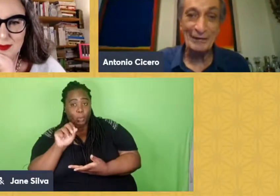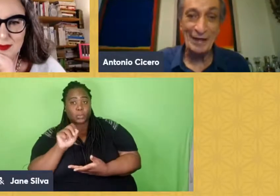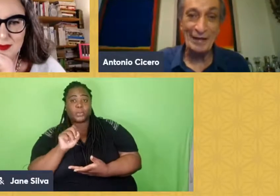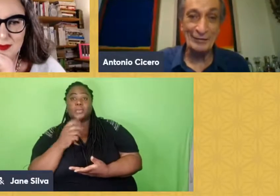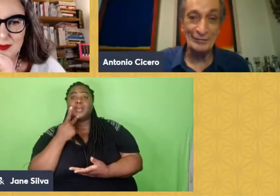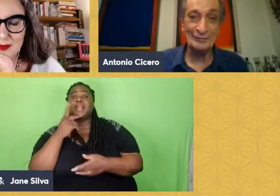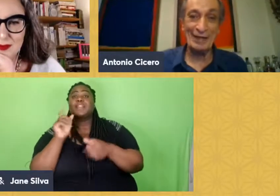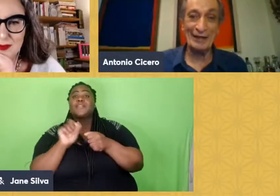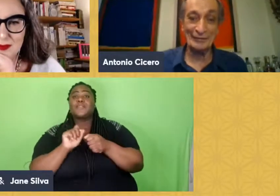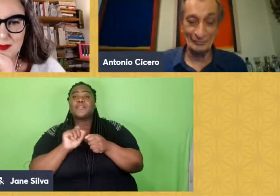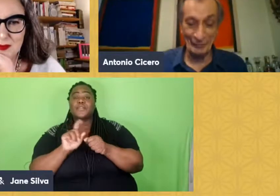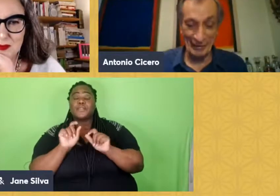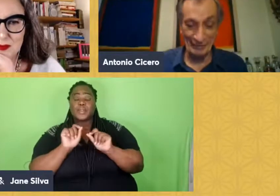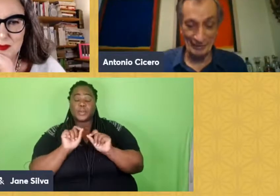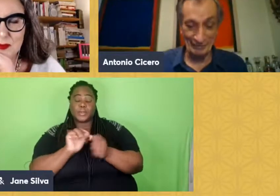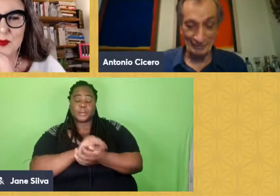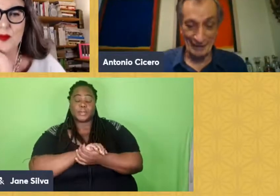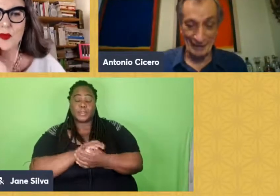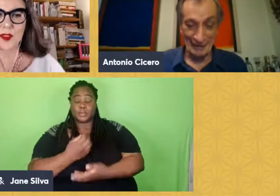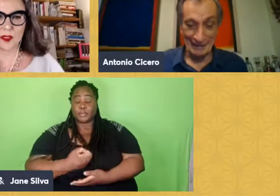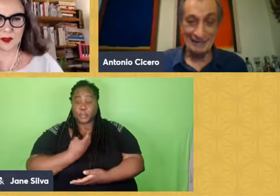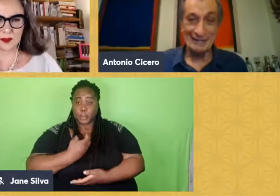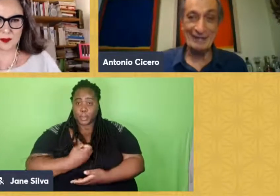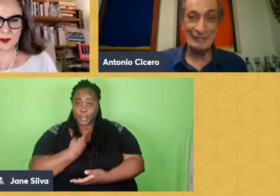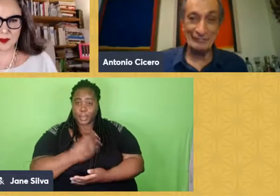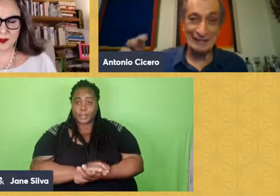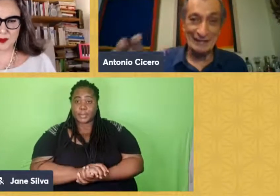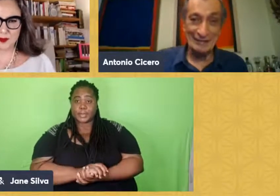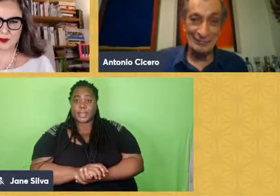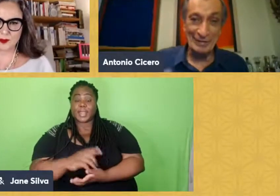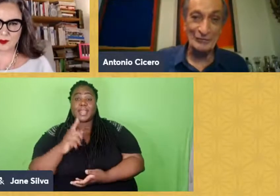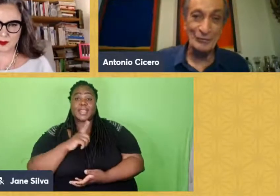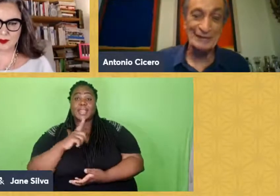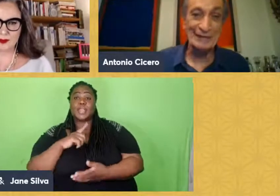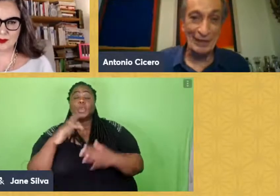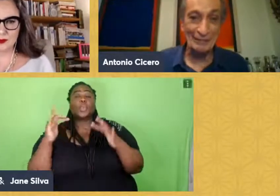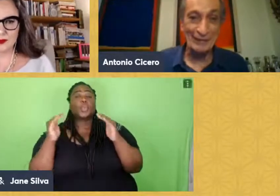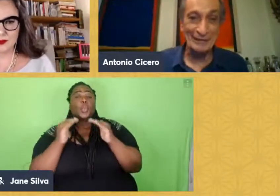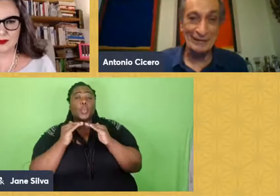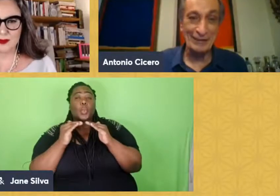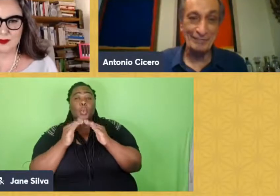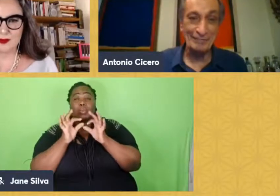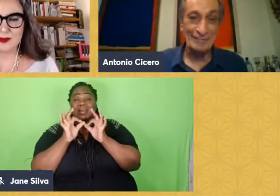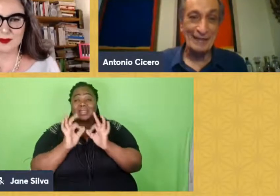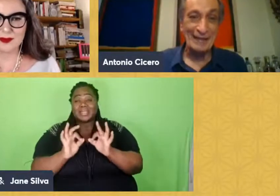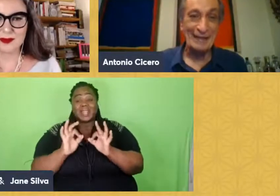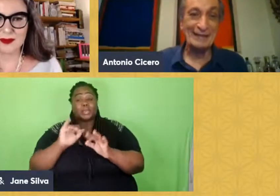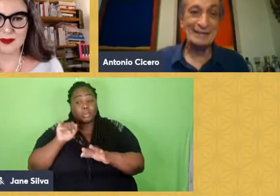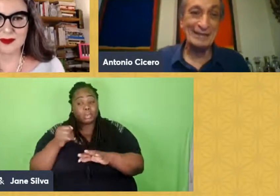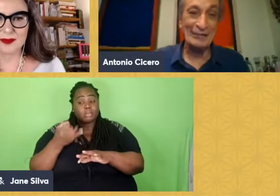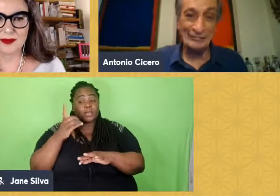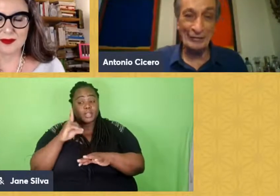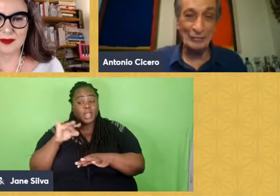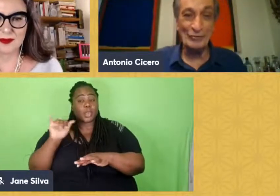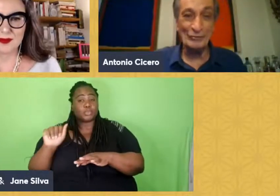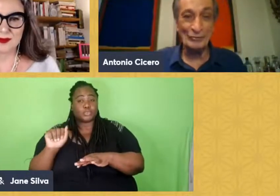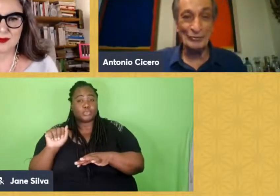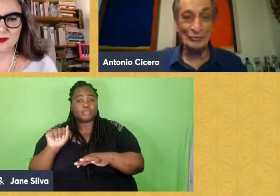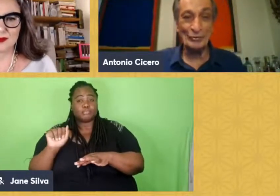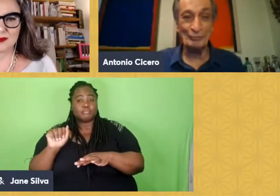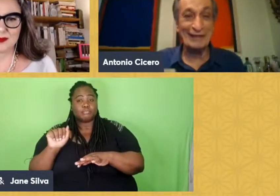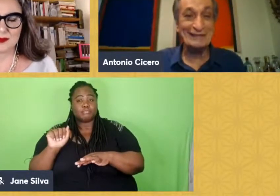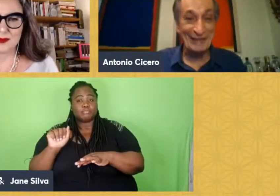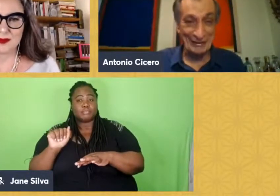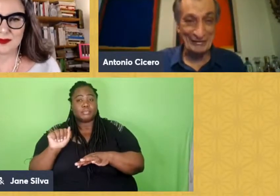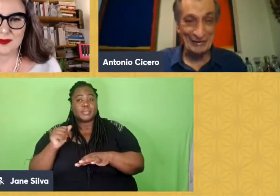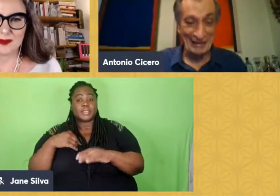fez um poema que tem a ver exatamente com esse carpe diem e que tem a ver com